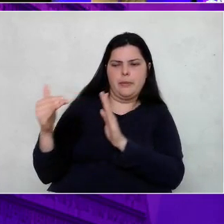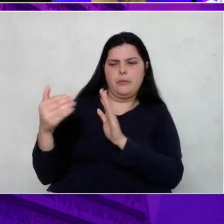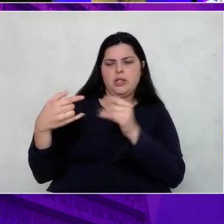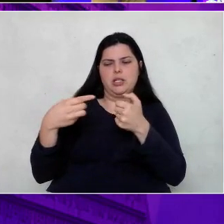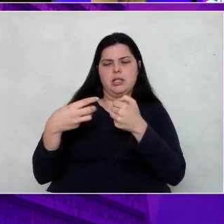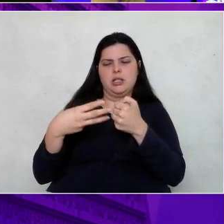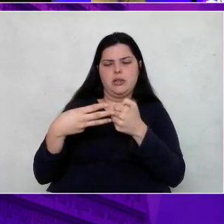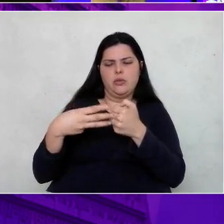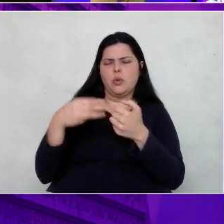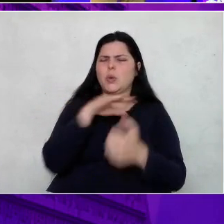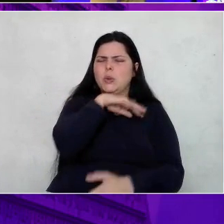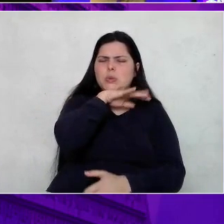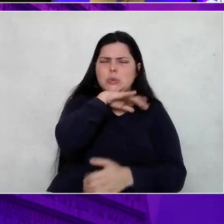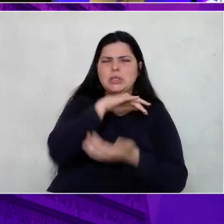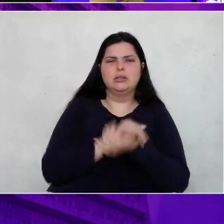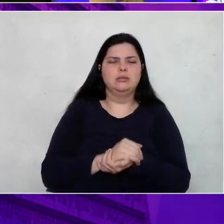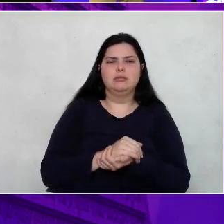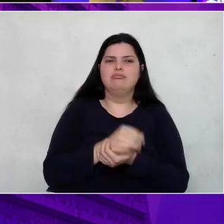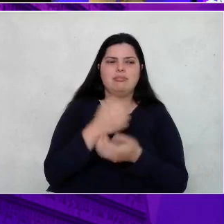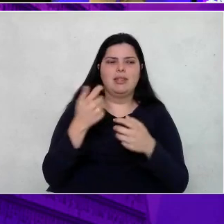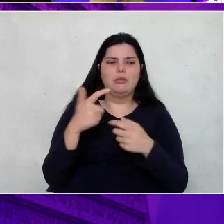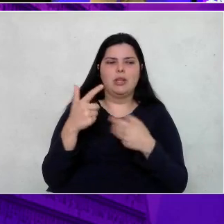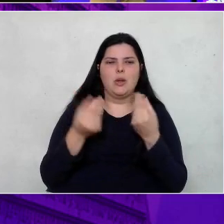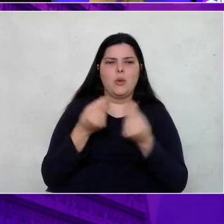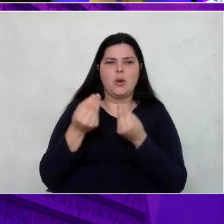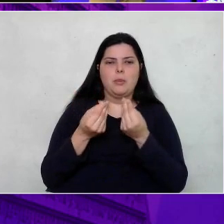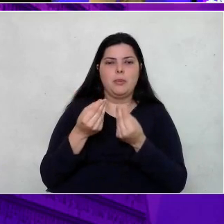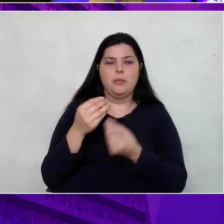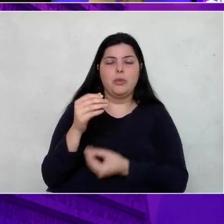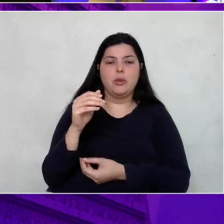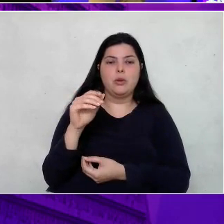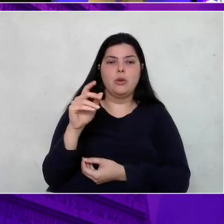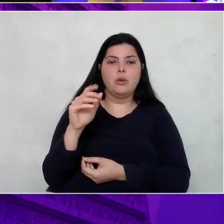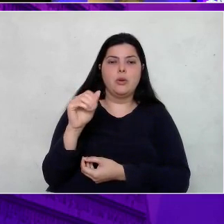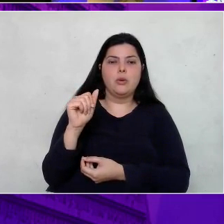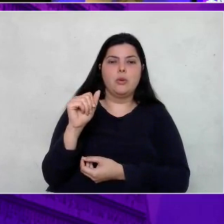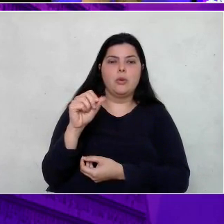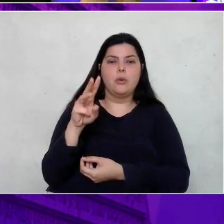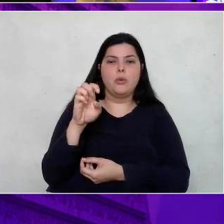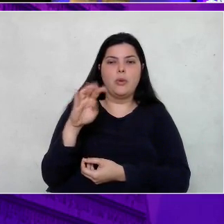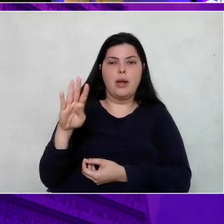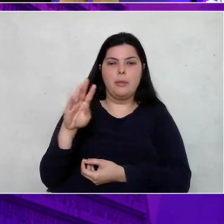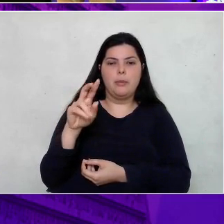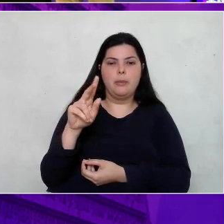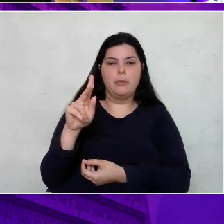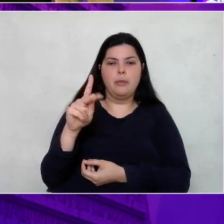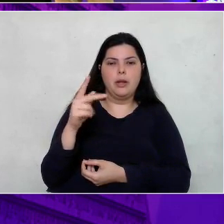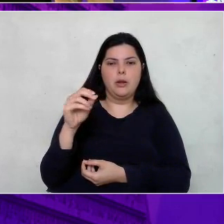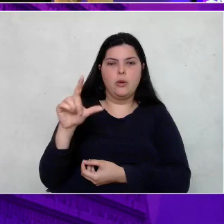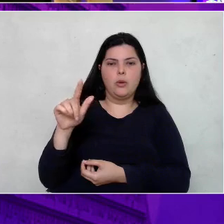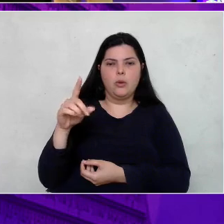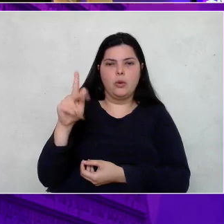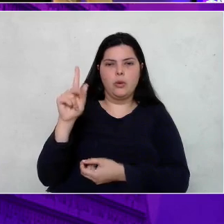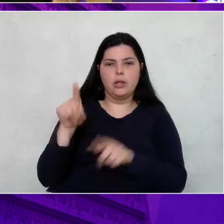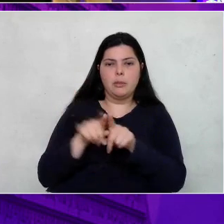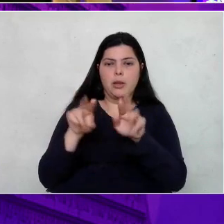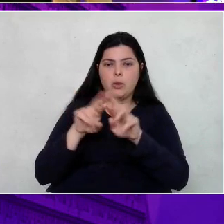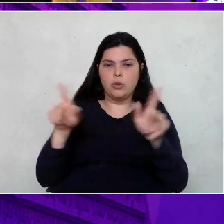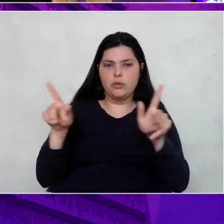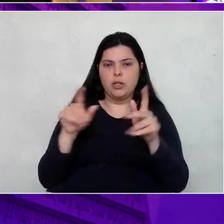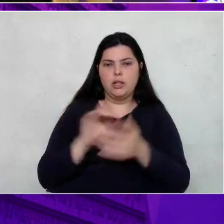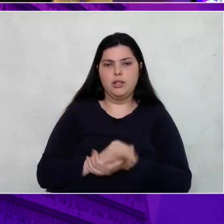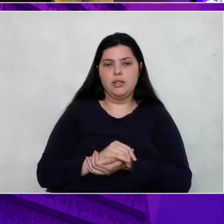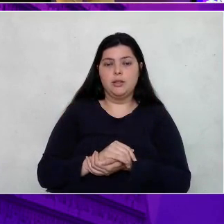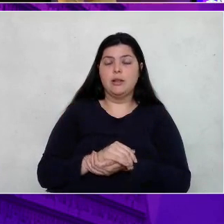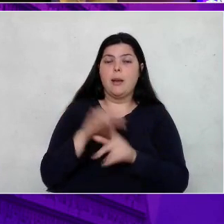parece um jeito interessante de fazer. O webhook é o contrário. Quando chega uma mensagem no servidor, né, dessa plataforma que eu estou utilizando, a